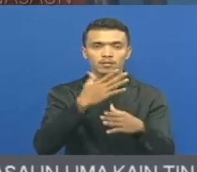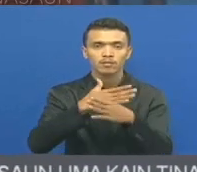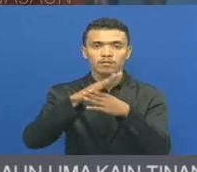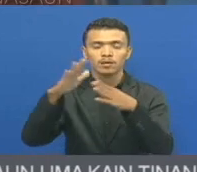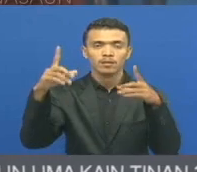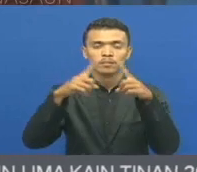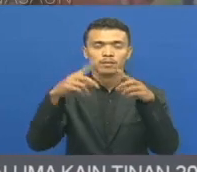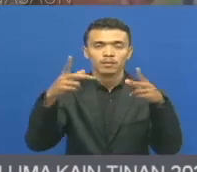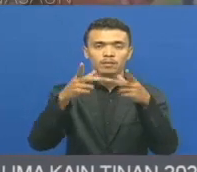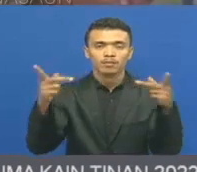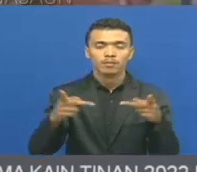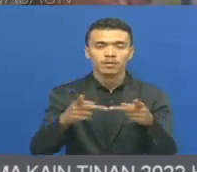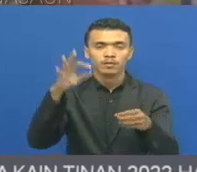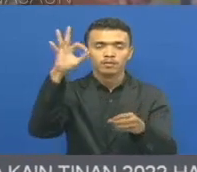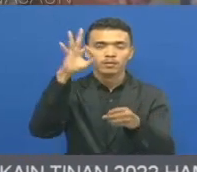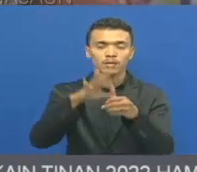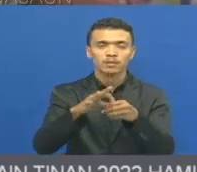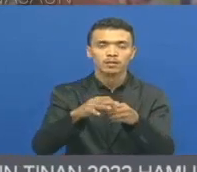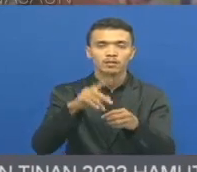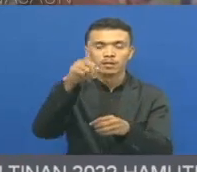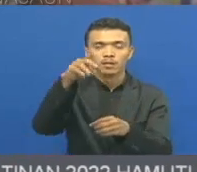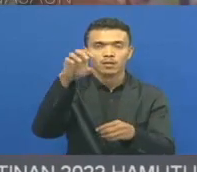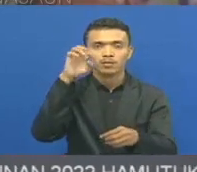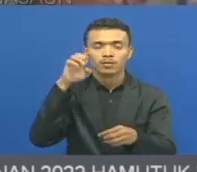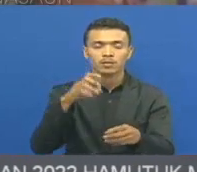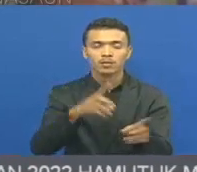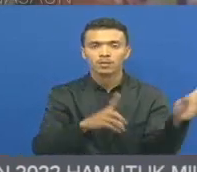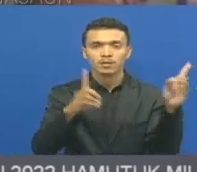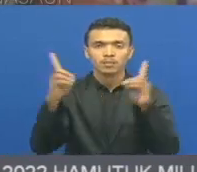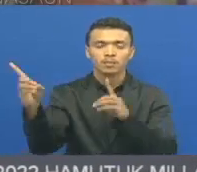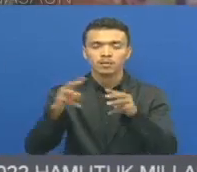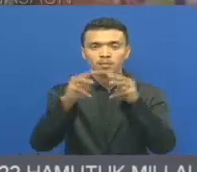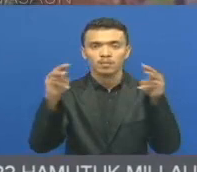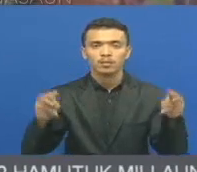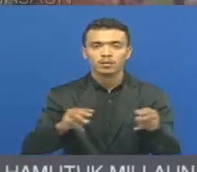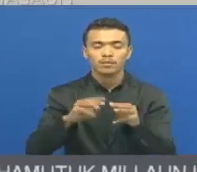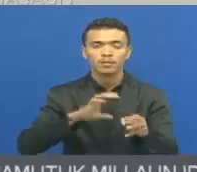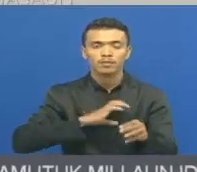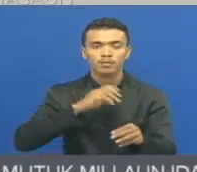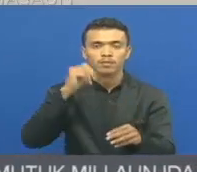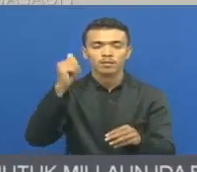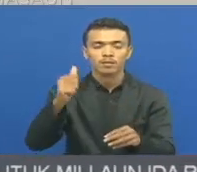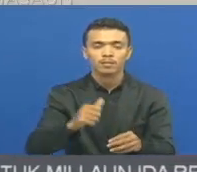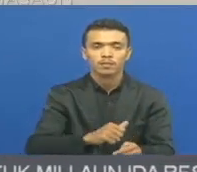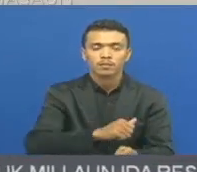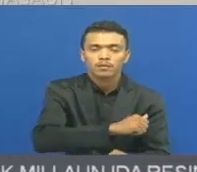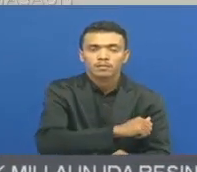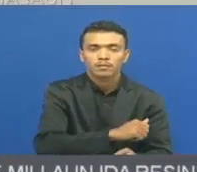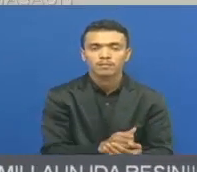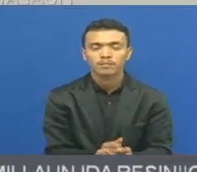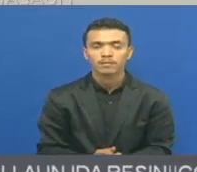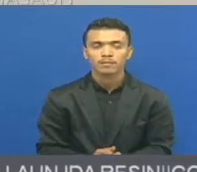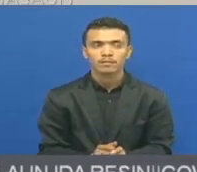da estação do centro de votação a torcida, nebe estabelece em município Covalima. Tutiana. No